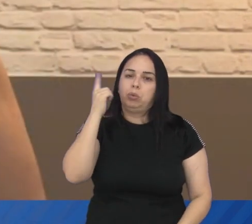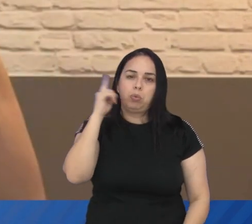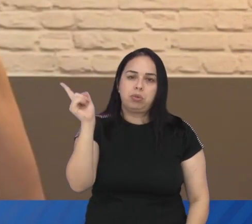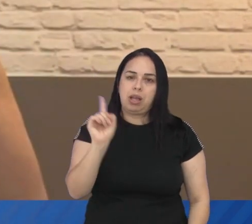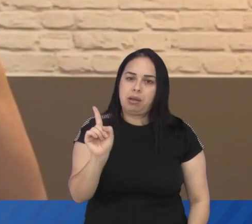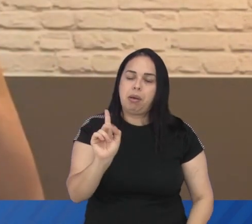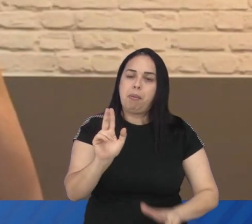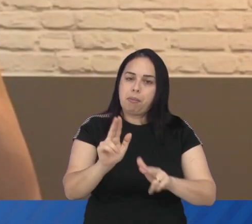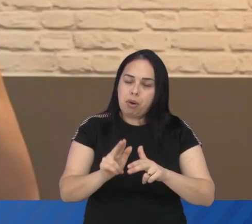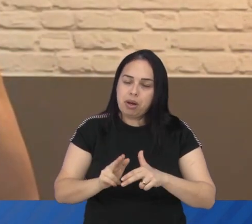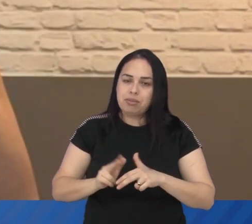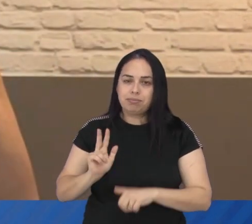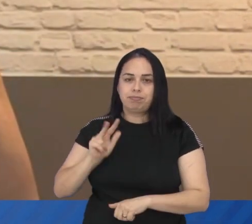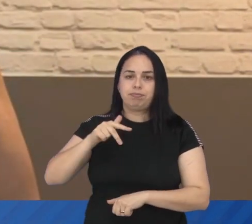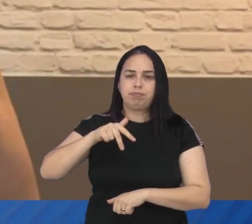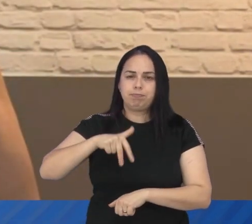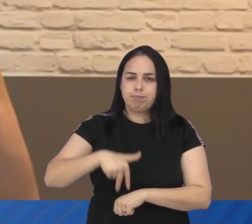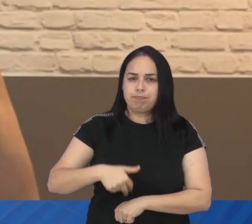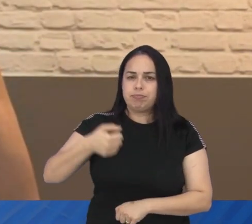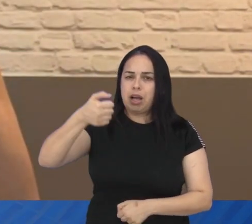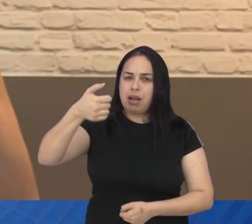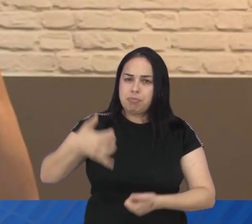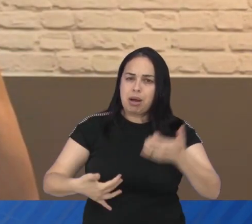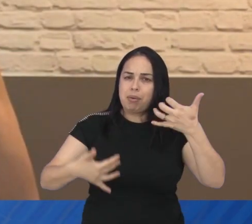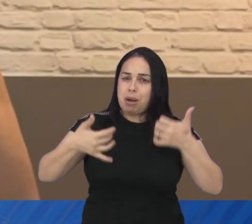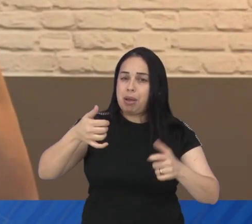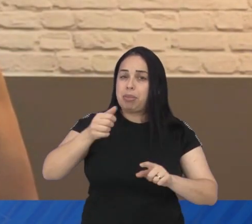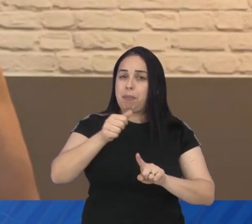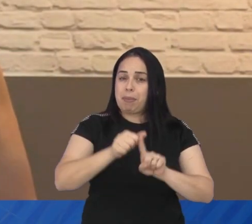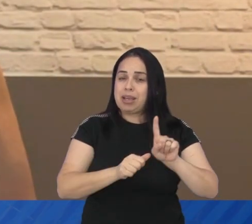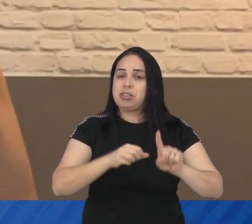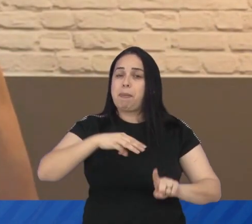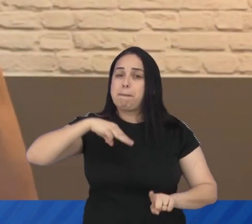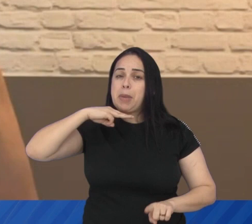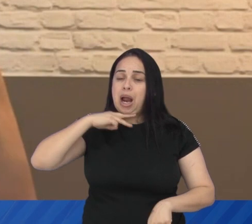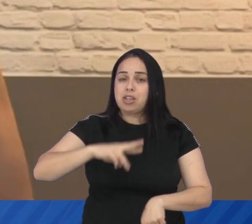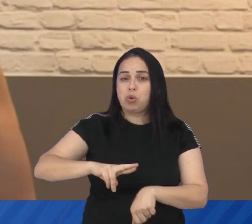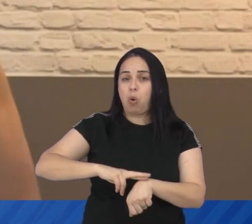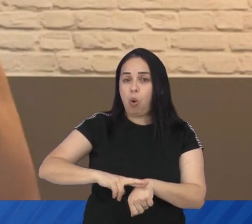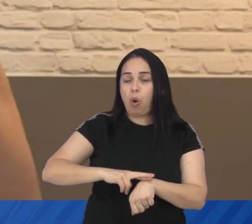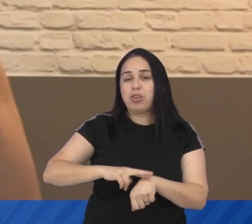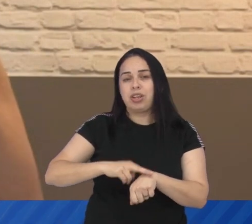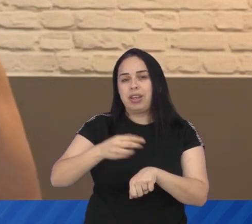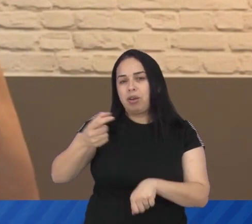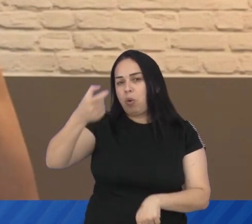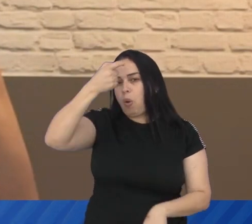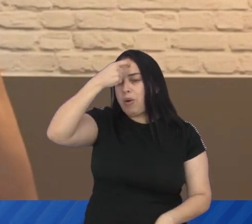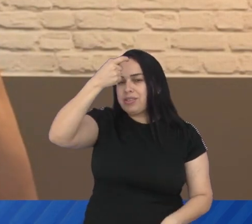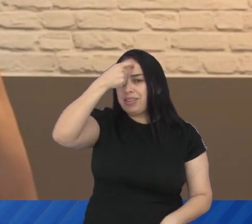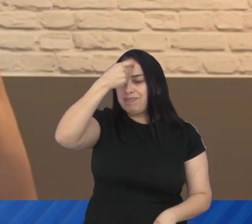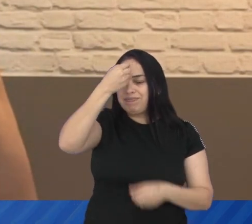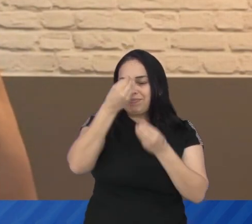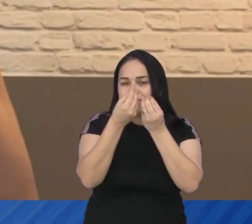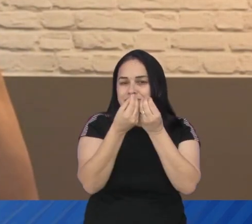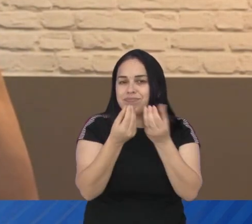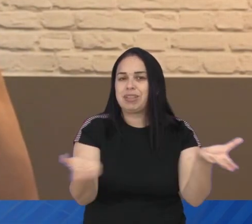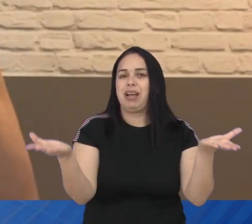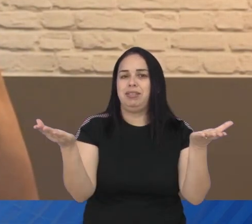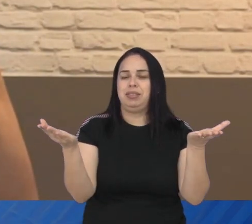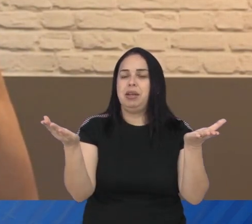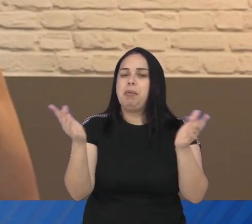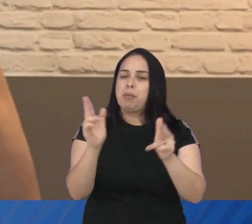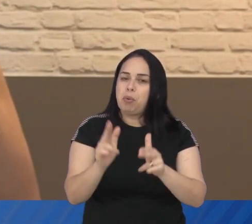O fato de nós estarmos aqui hoje conversando sobre isso, a gente está no Março Roxo, que é um mês de conscientização